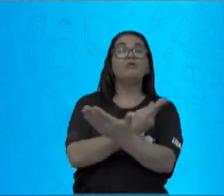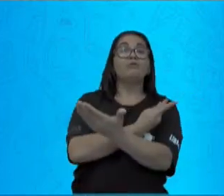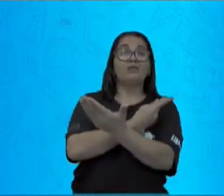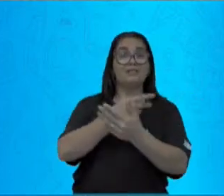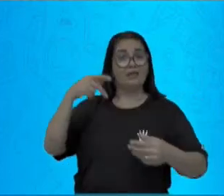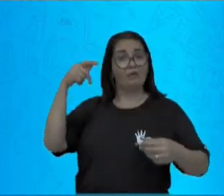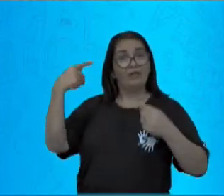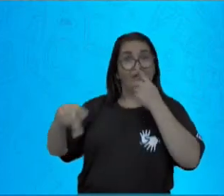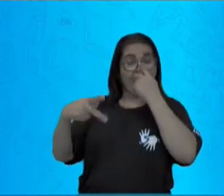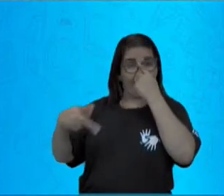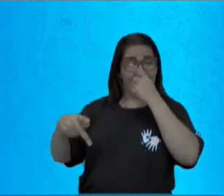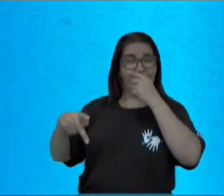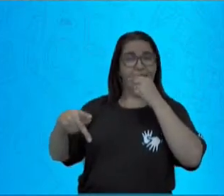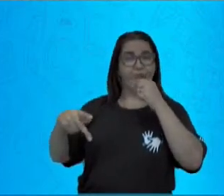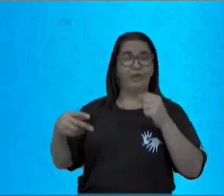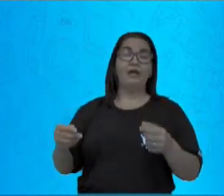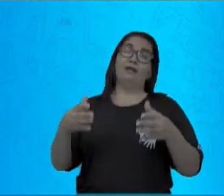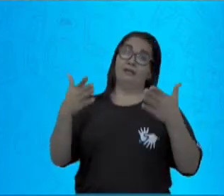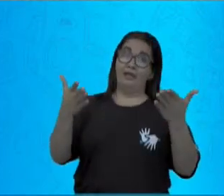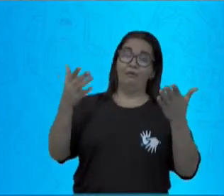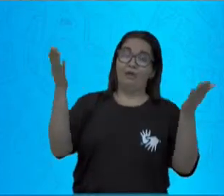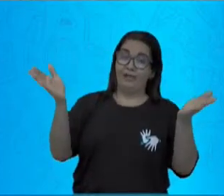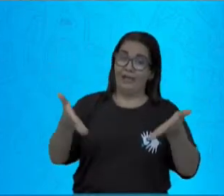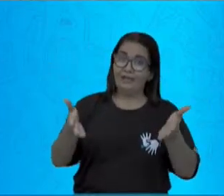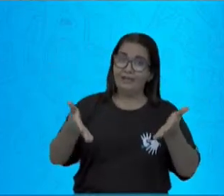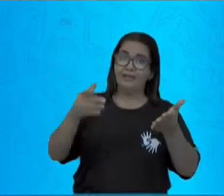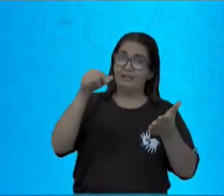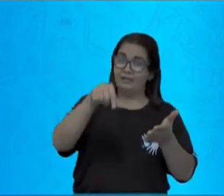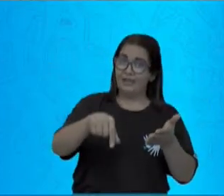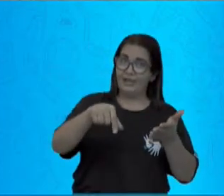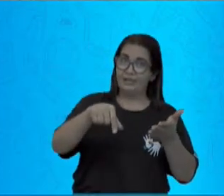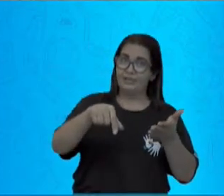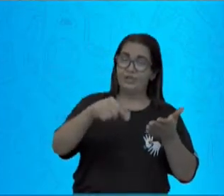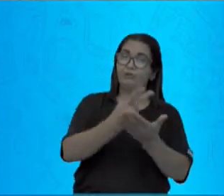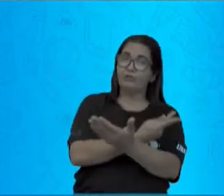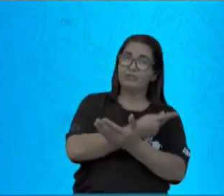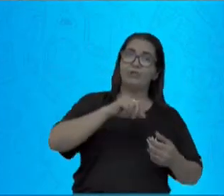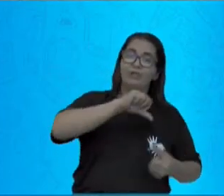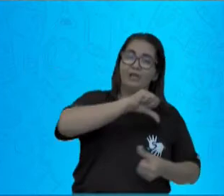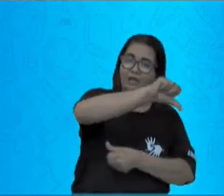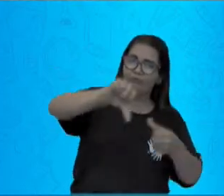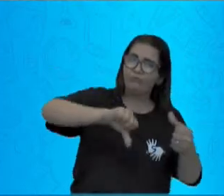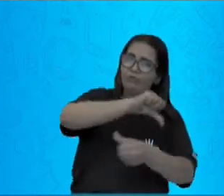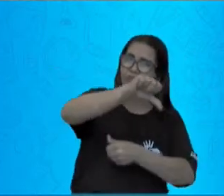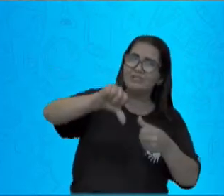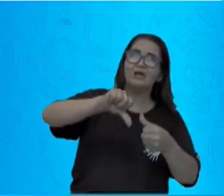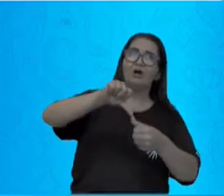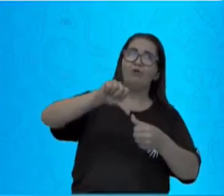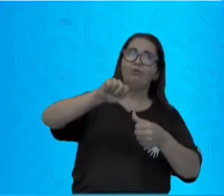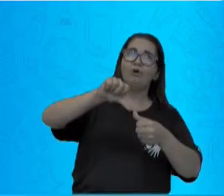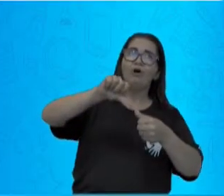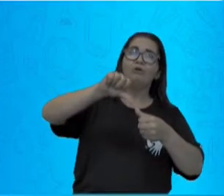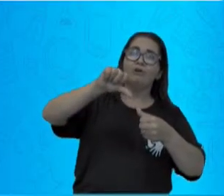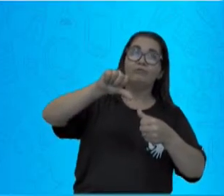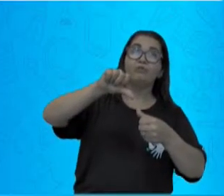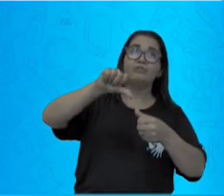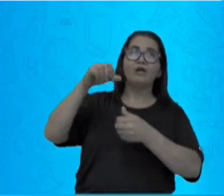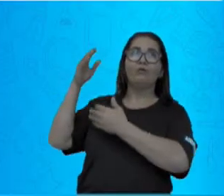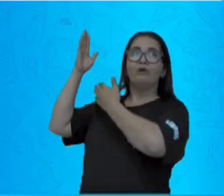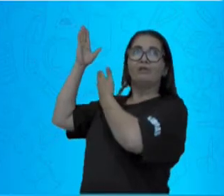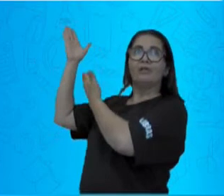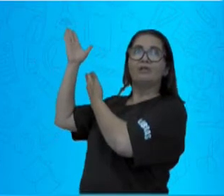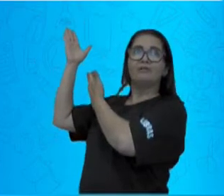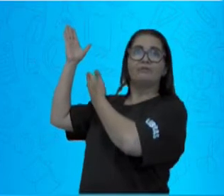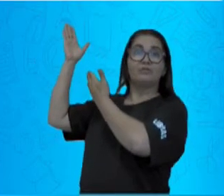acontecimento, vem trazendo para a Revolução Gloriosa uma maior tolerância religiosa, concedeu